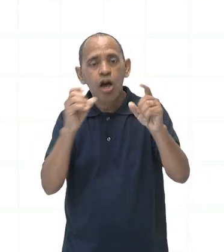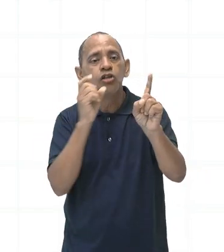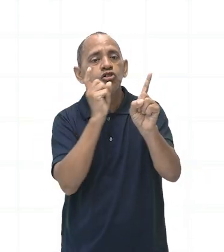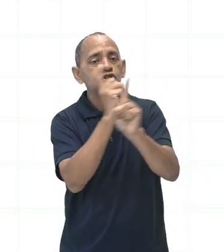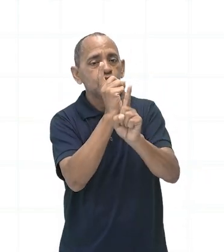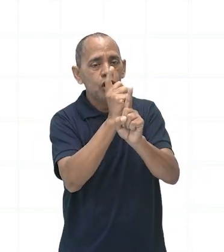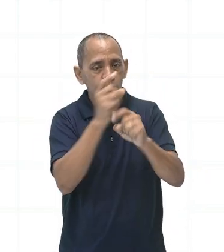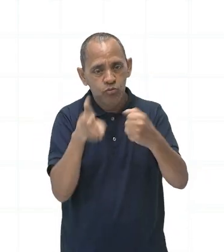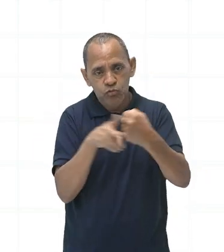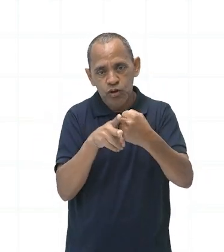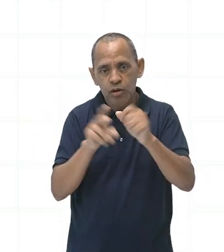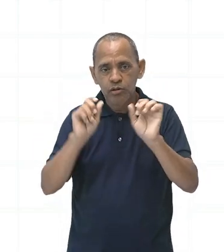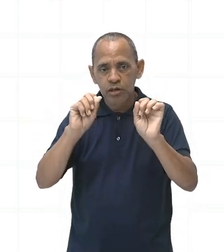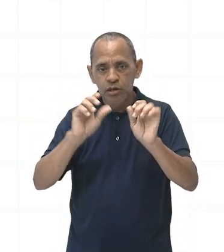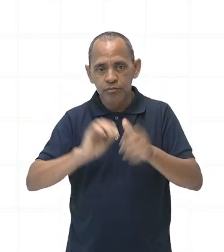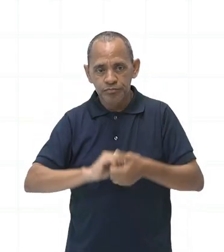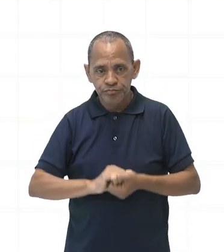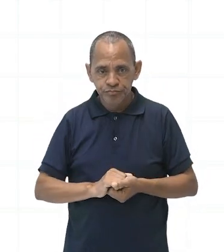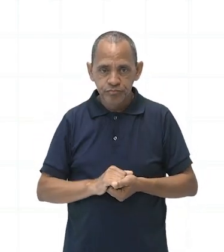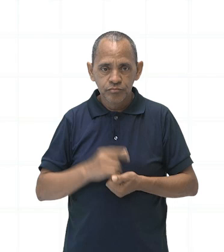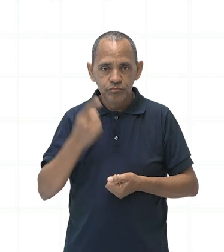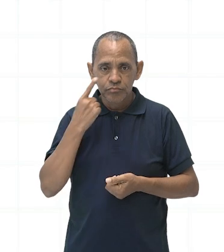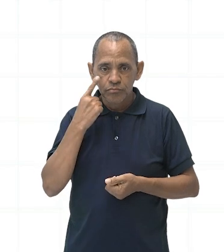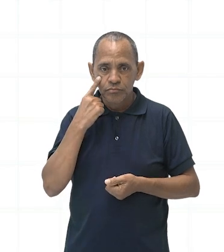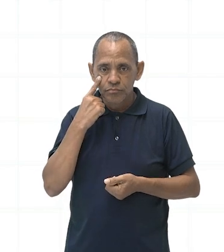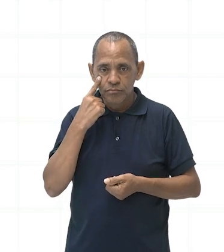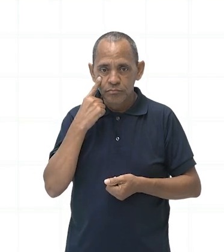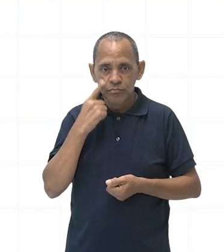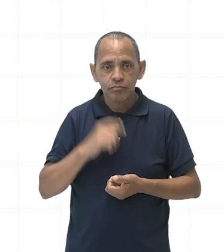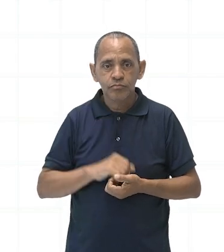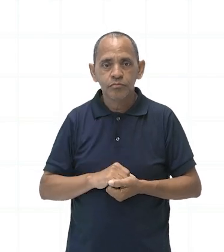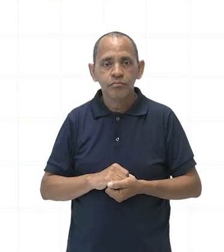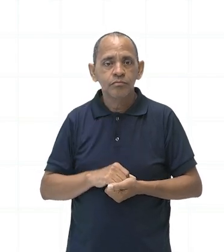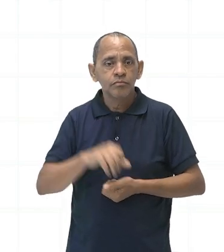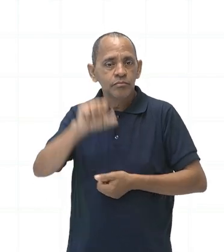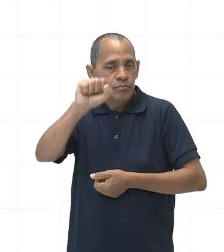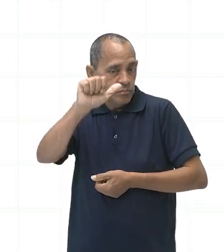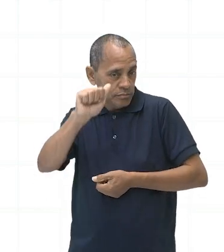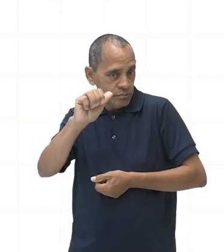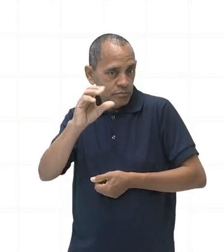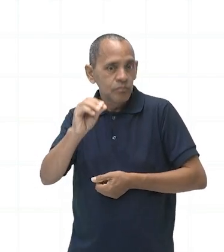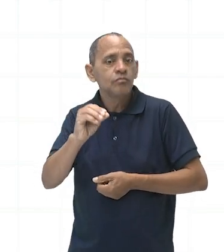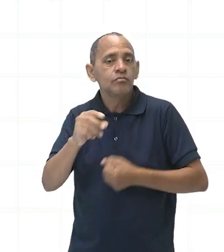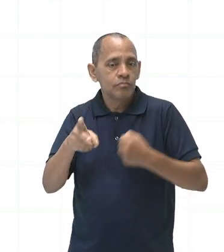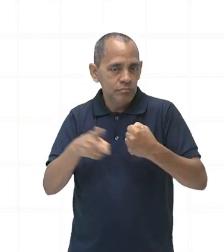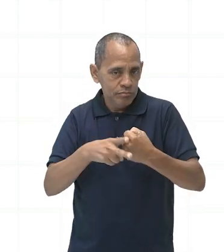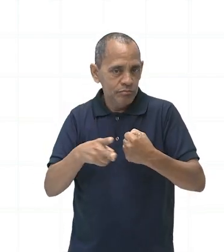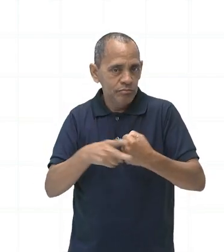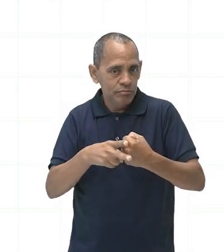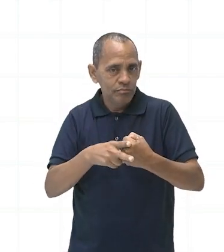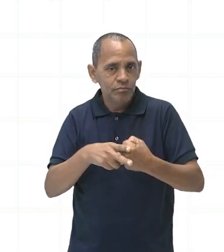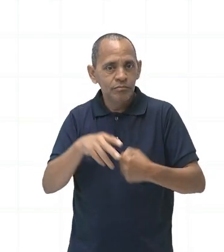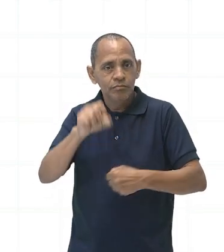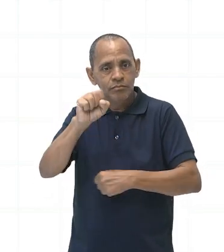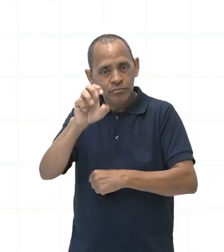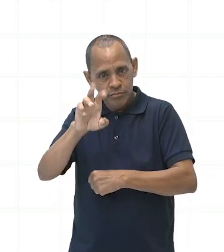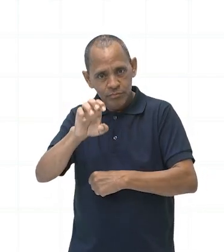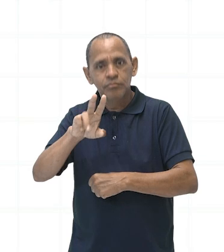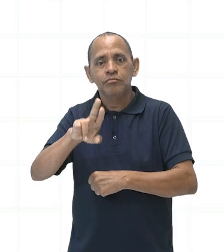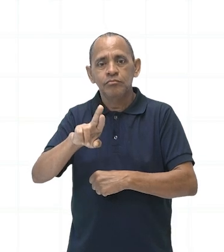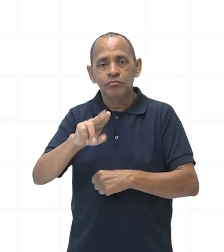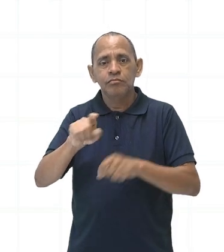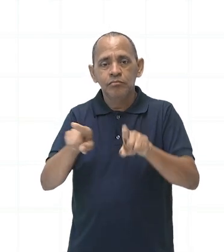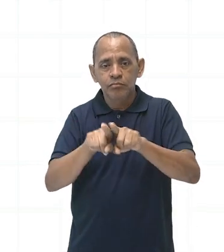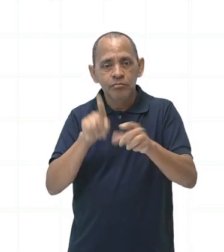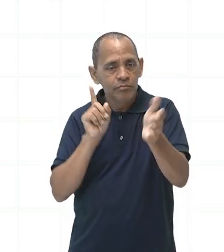verbo aqui, observem que são é o nosso verbo, o verbo ser. Questionando o nosso